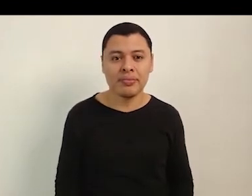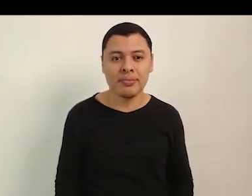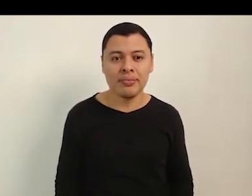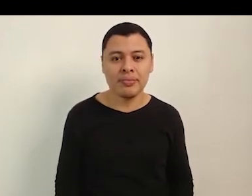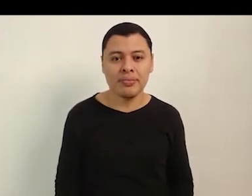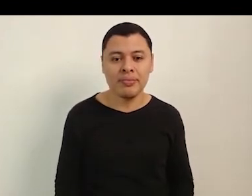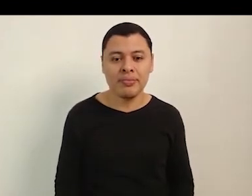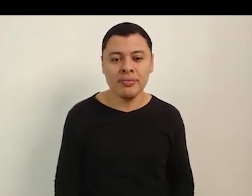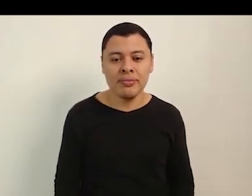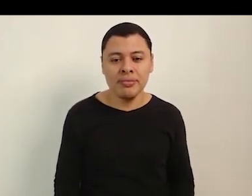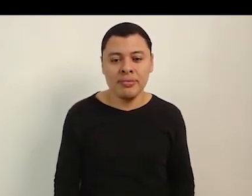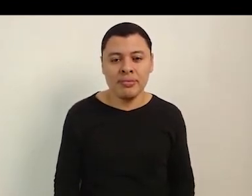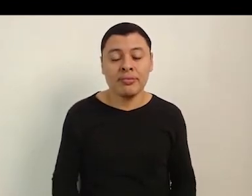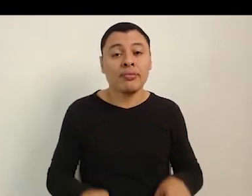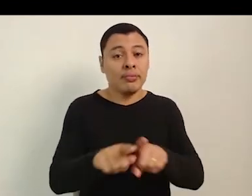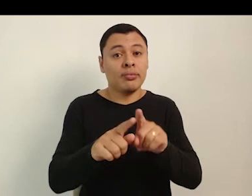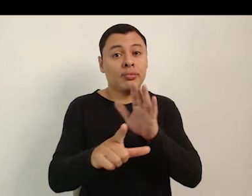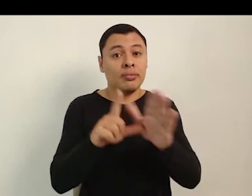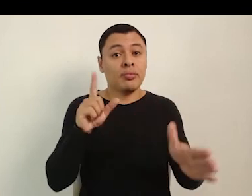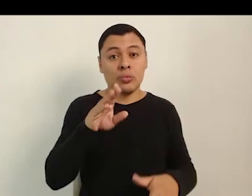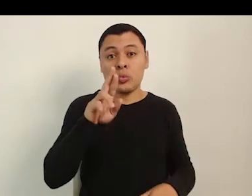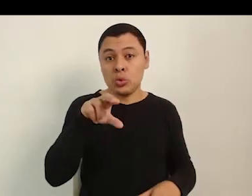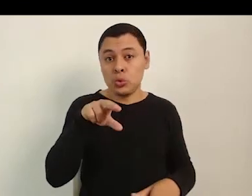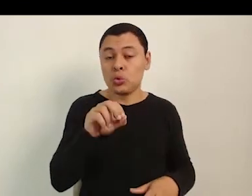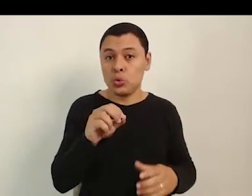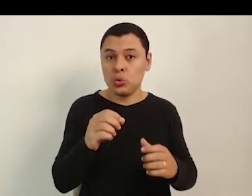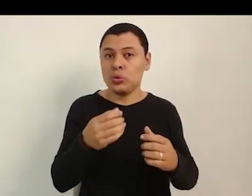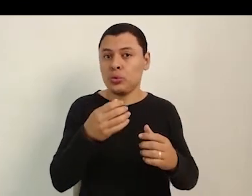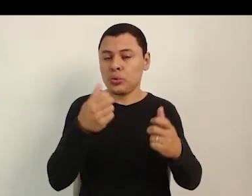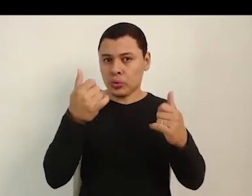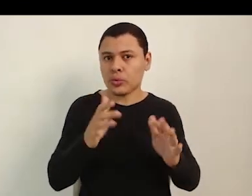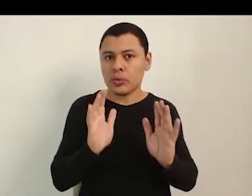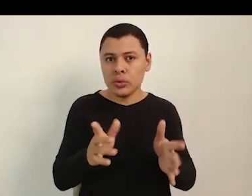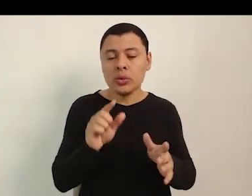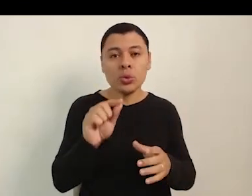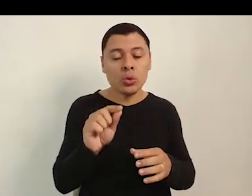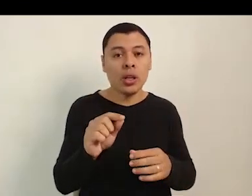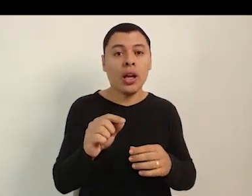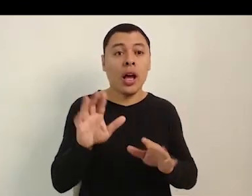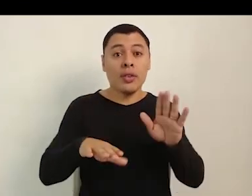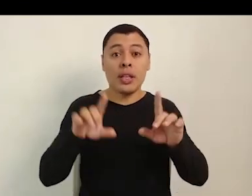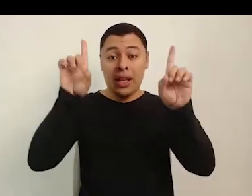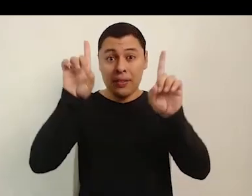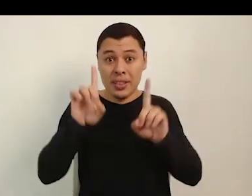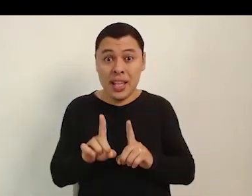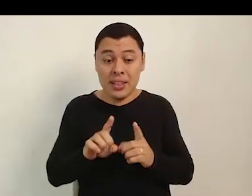Lembrando também o que você já comentou, né, Bruno? Às vezes a deficiência ela pode ser combinada, então a pessoa pode